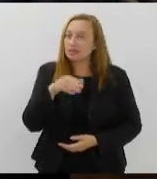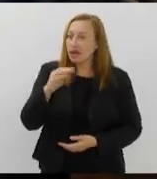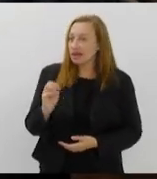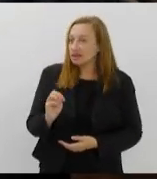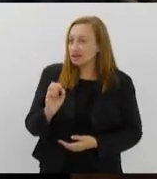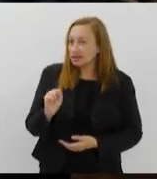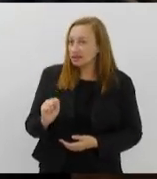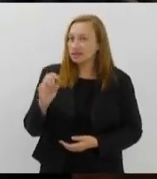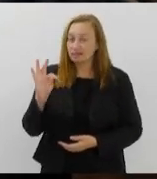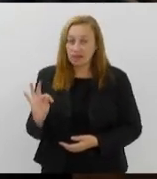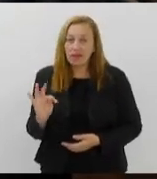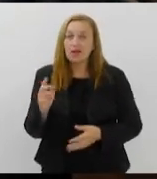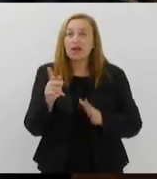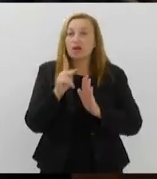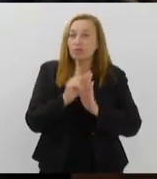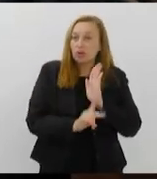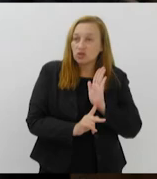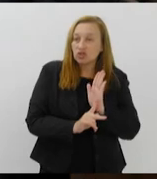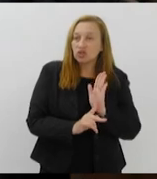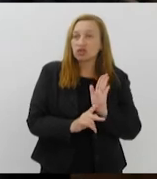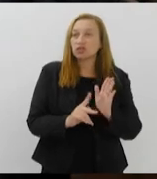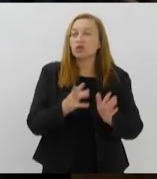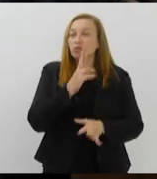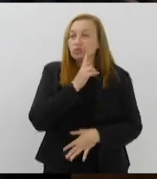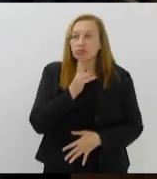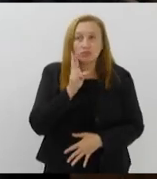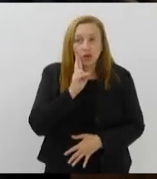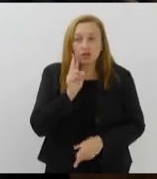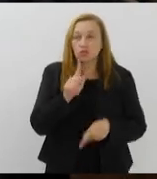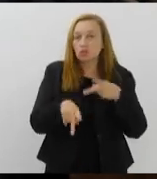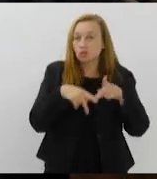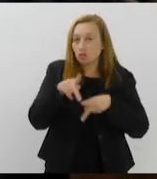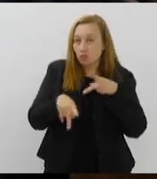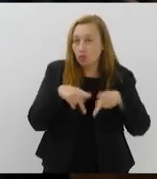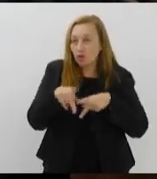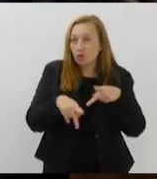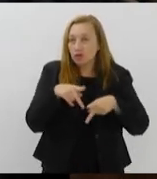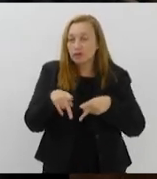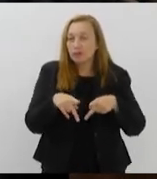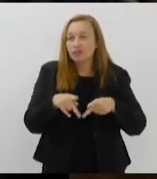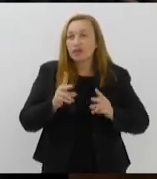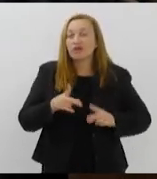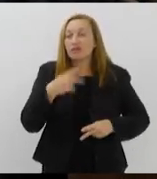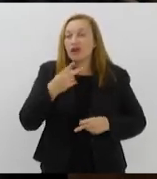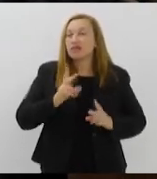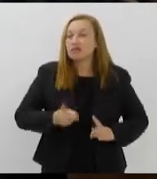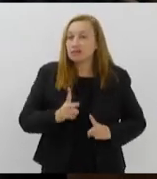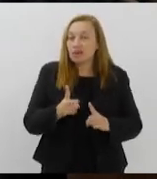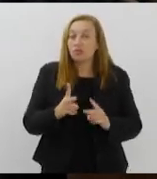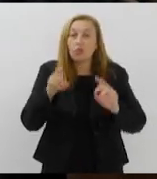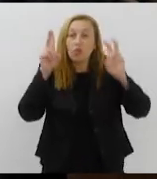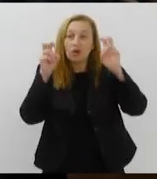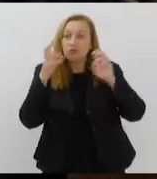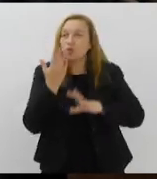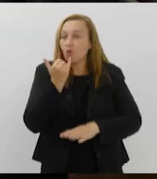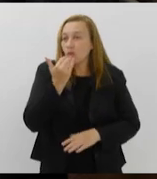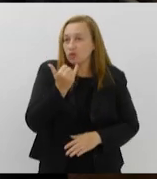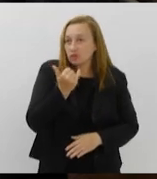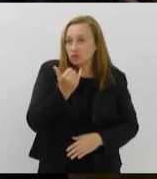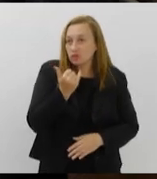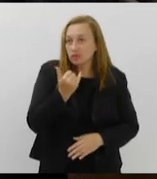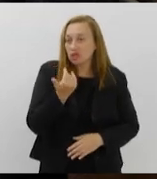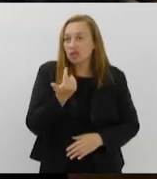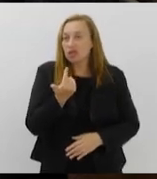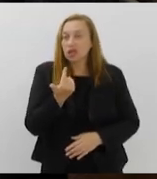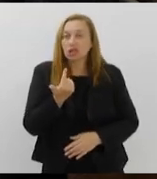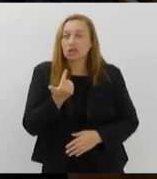em projetos sobre restaurantes populares, coloca sempre a questão da alimentação sem